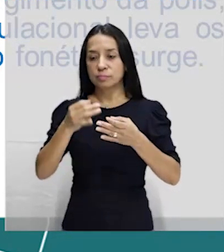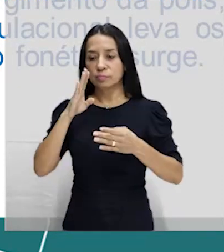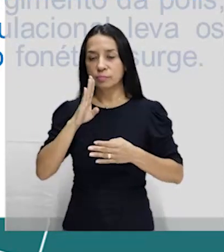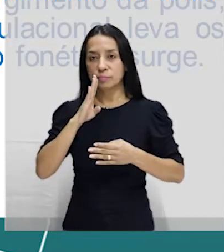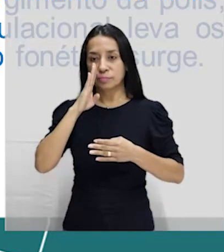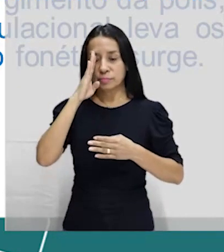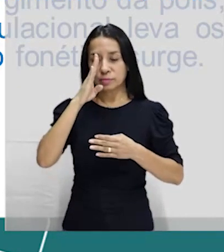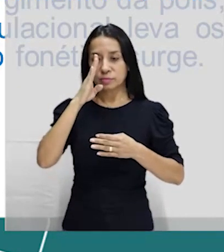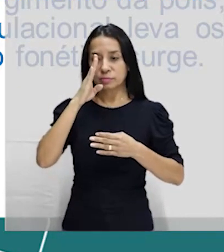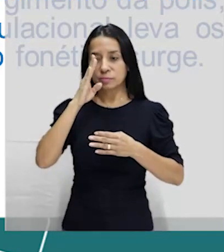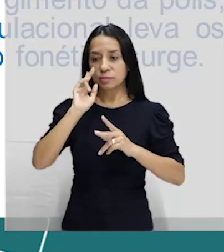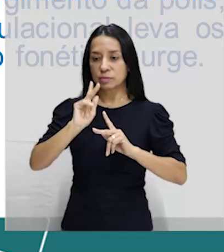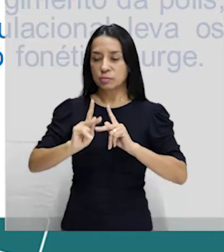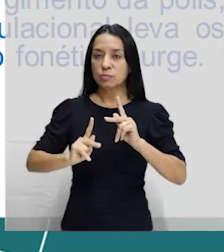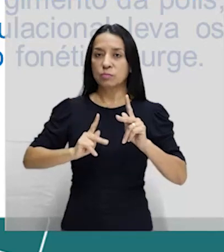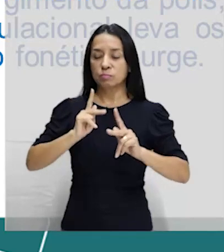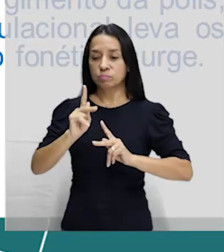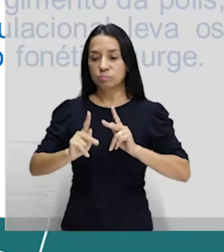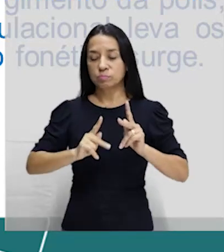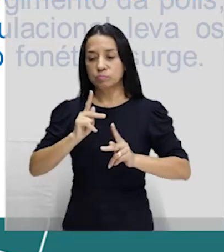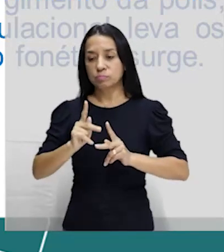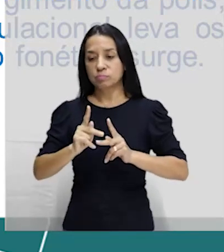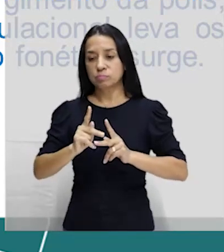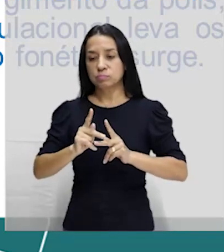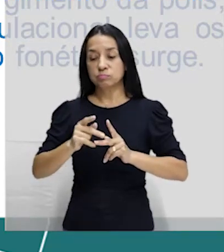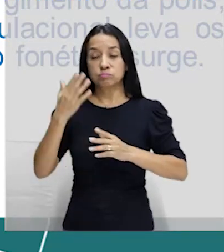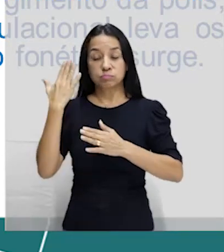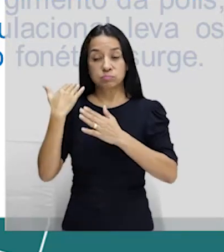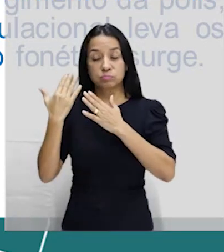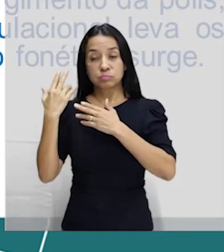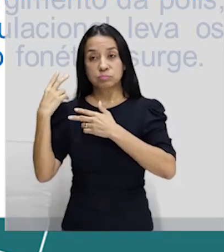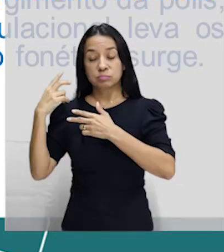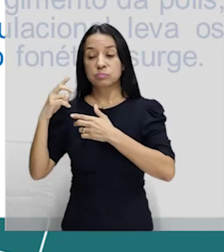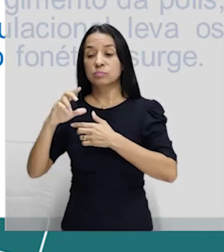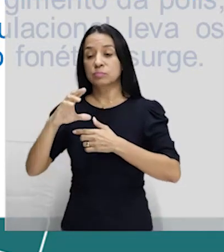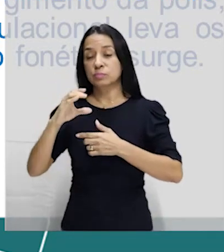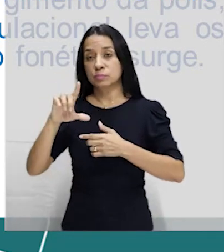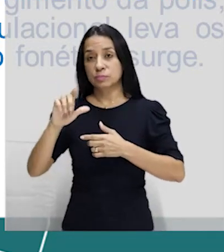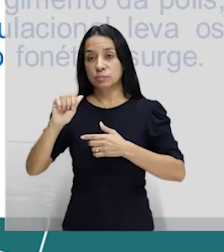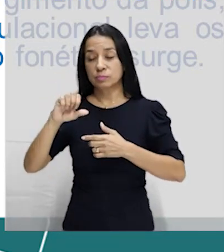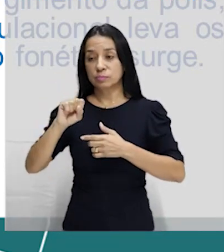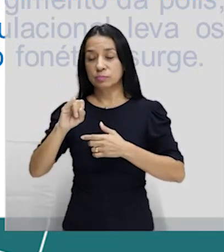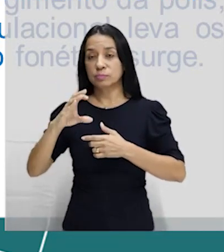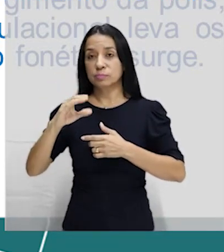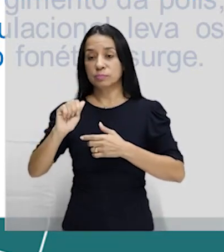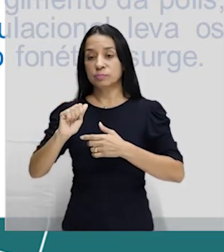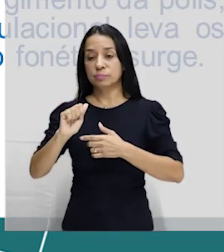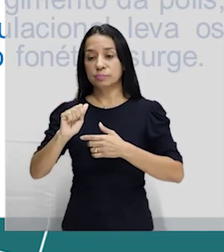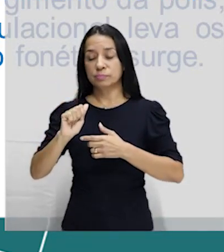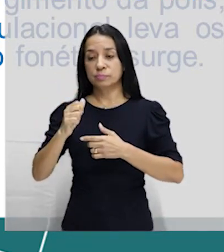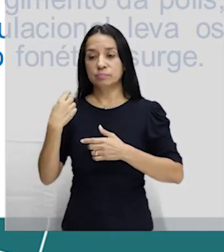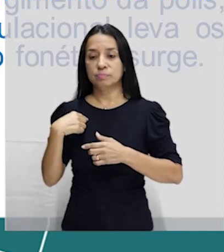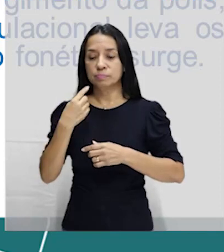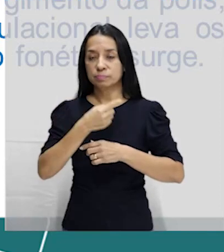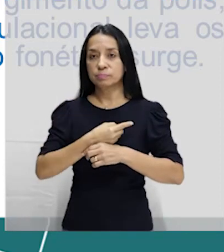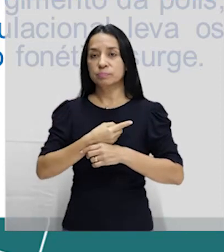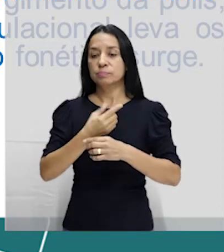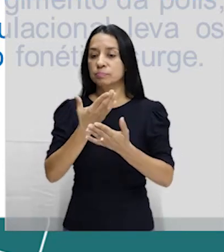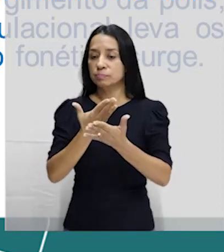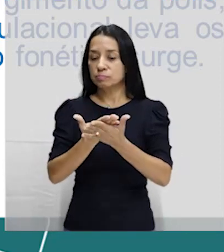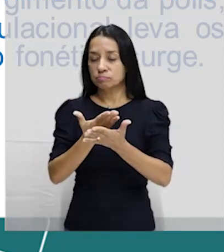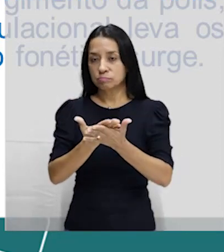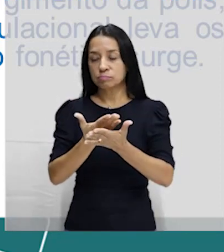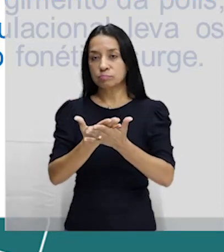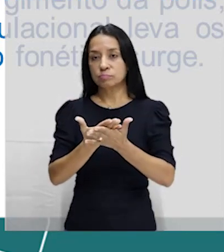principais civilizações da Antiguidade Clássica. Ou seja, nós iremos